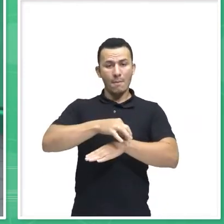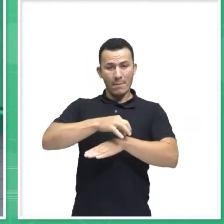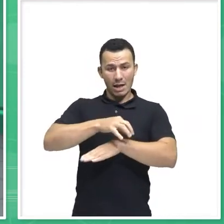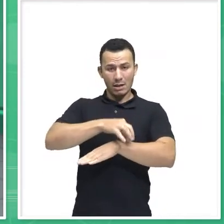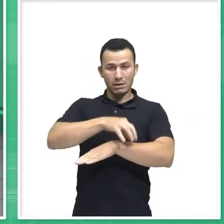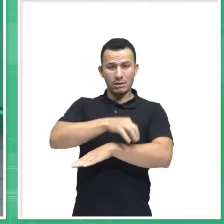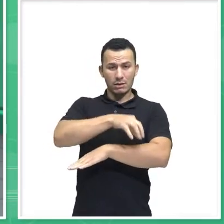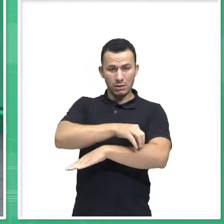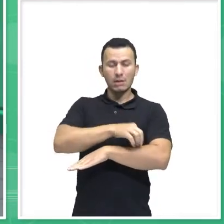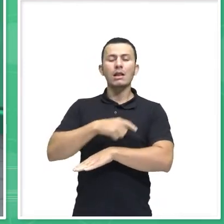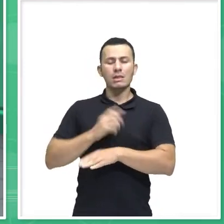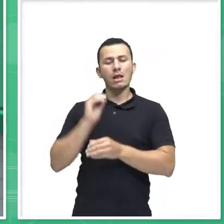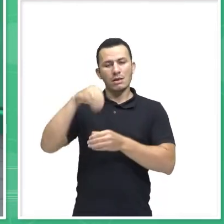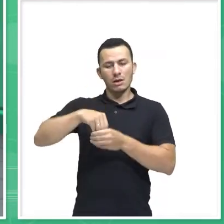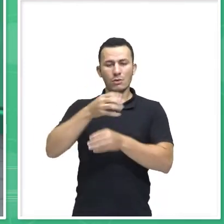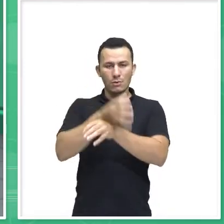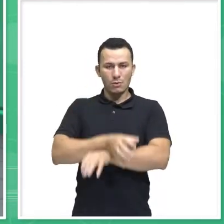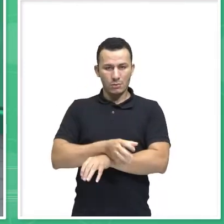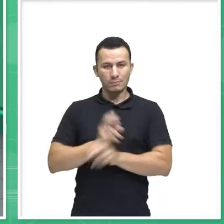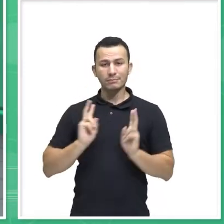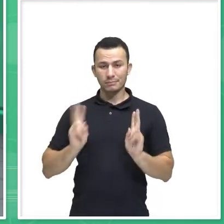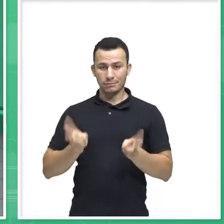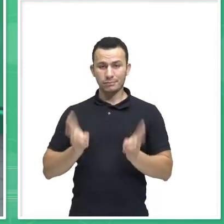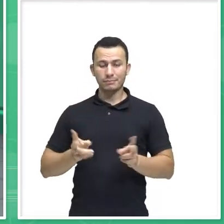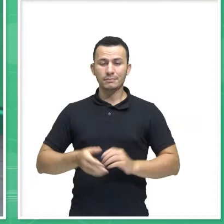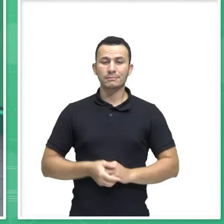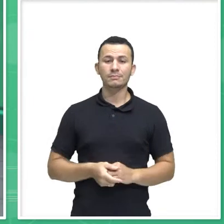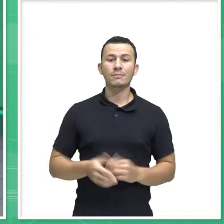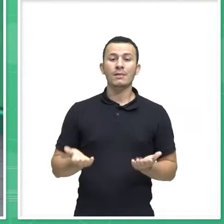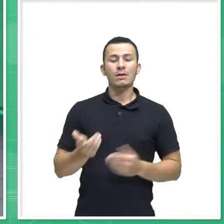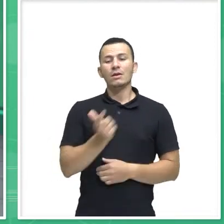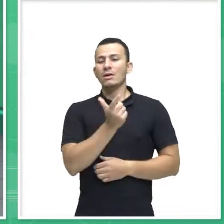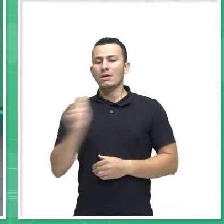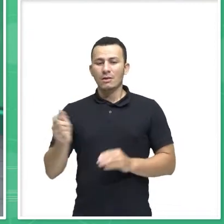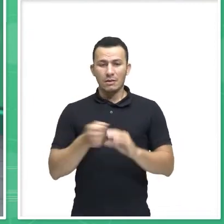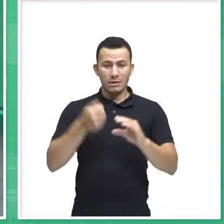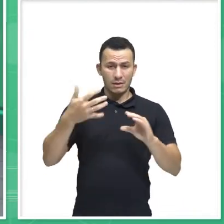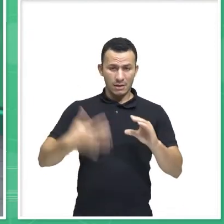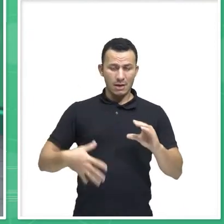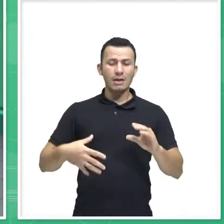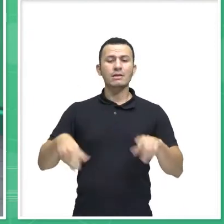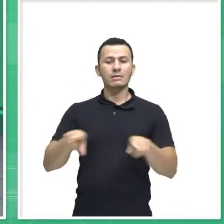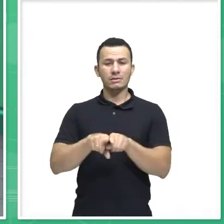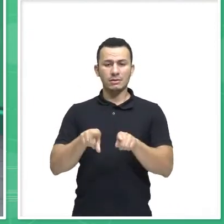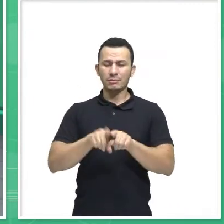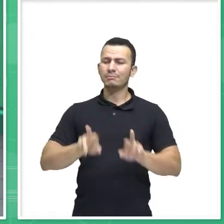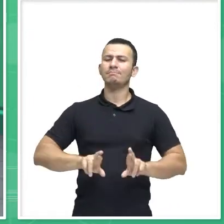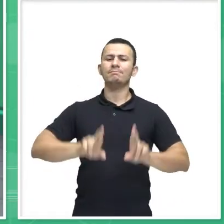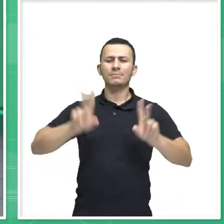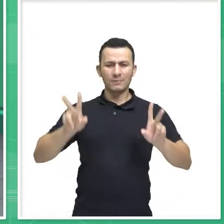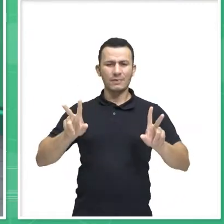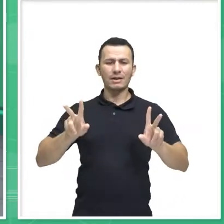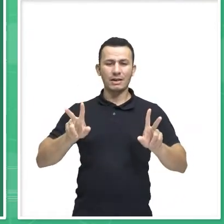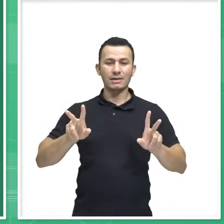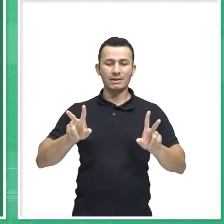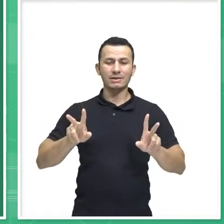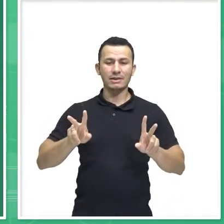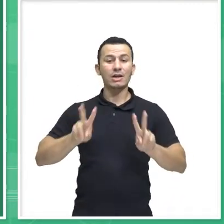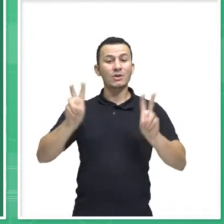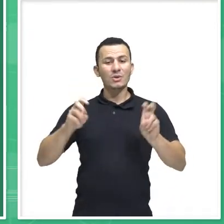seu esqueleto lá vai ser ó certo agora a gente vai ver ou é triste né outras diferenças ali